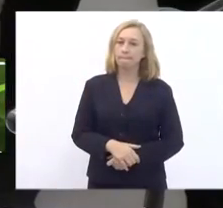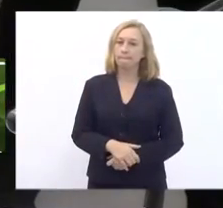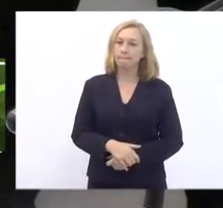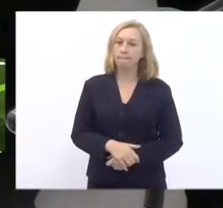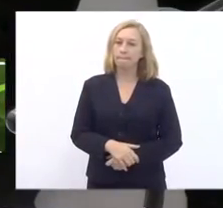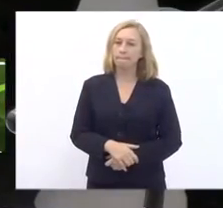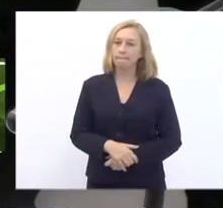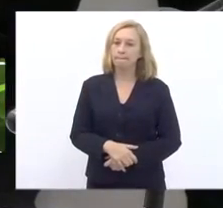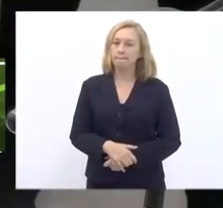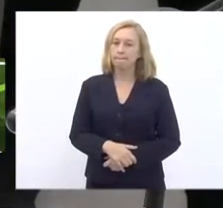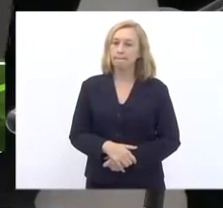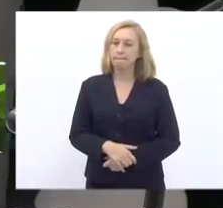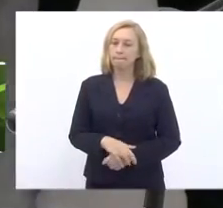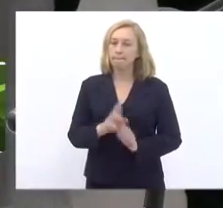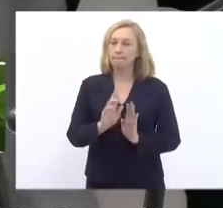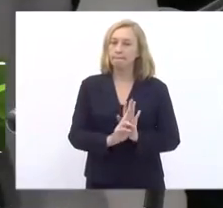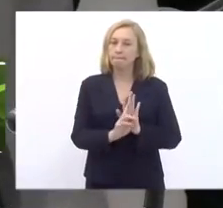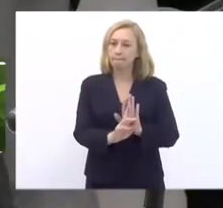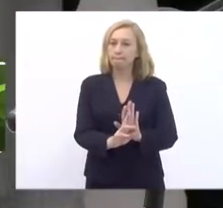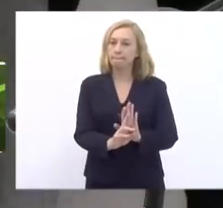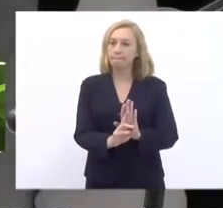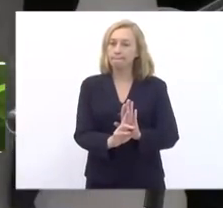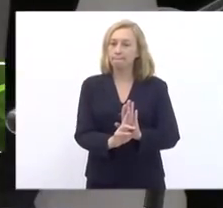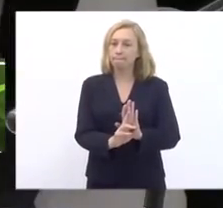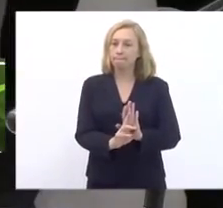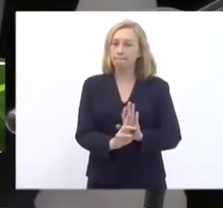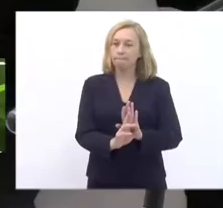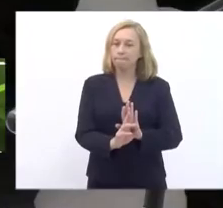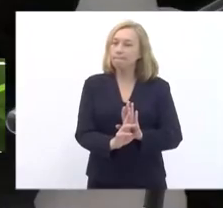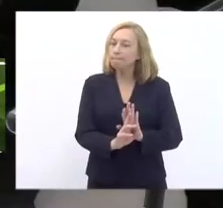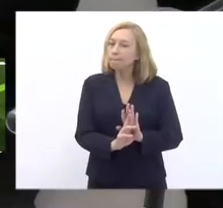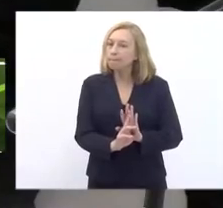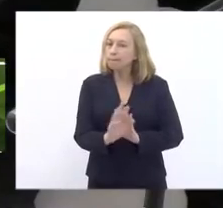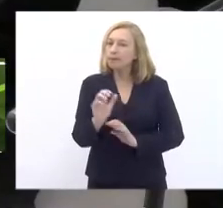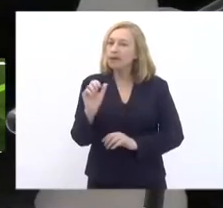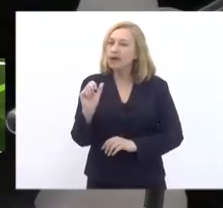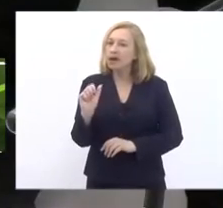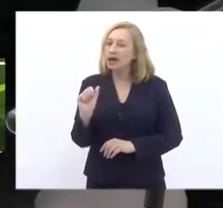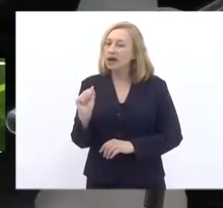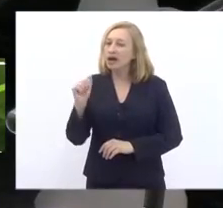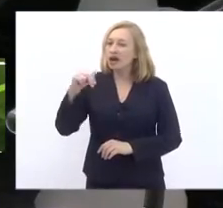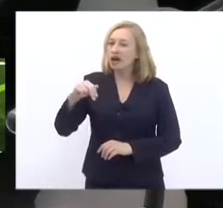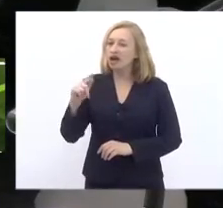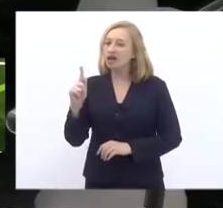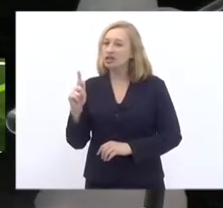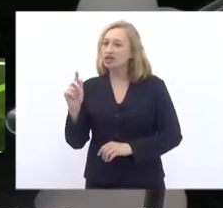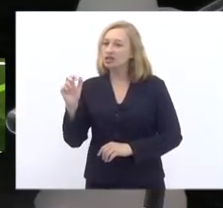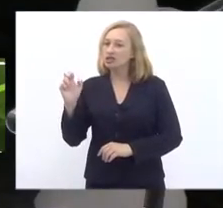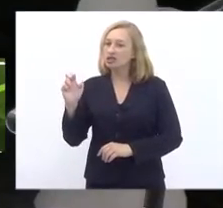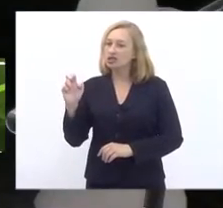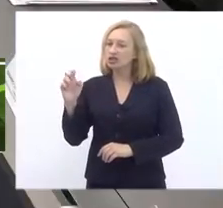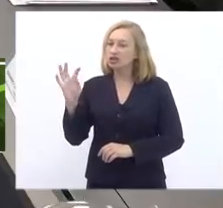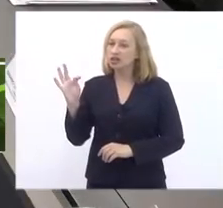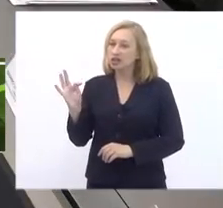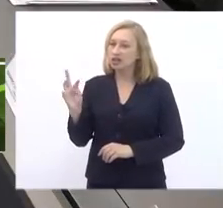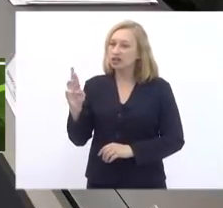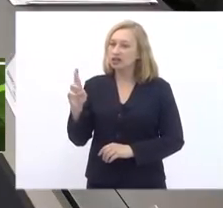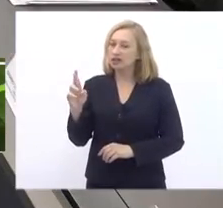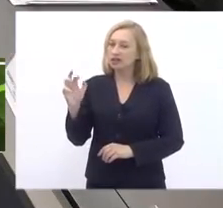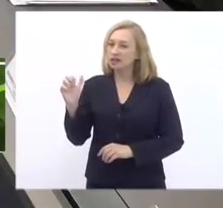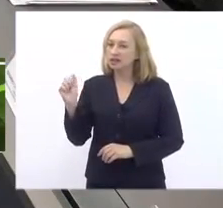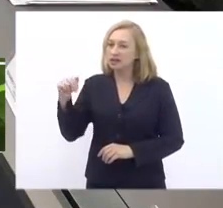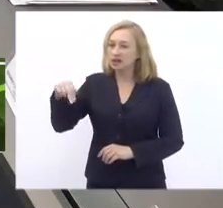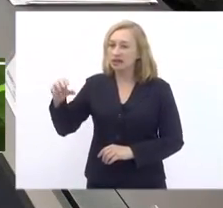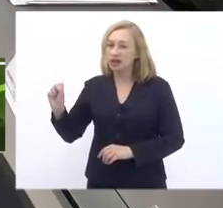na última reunião, o representante da Angetransp, está aqui à minha esquerda, desculpe, eu ainda